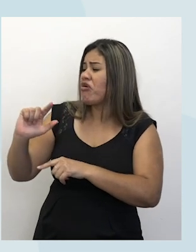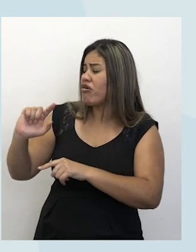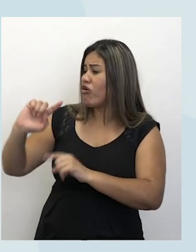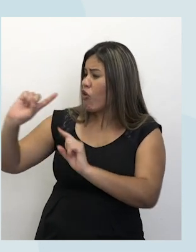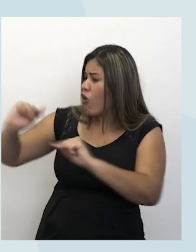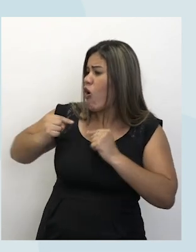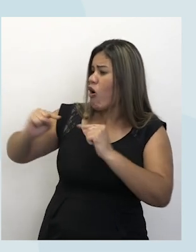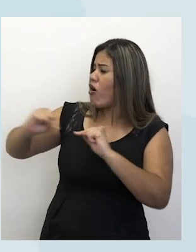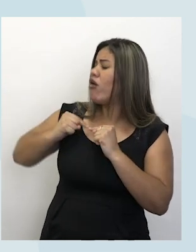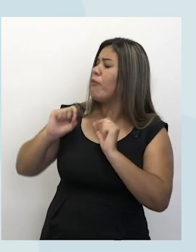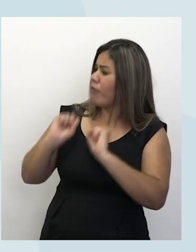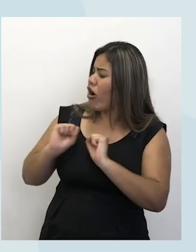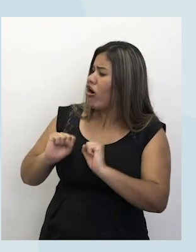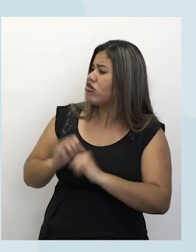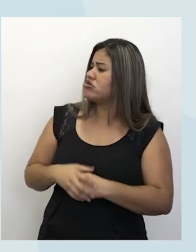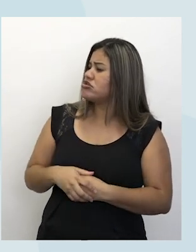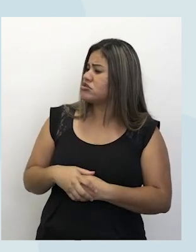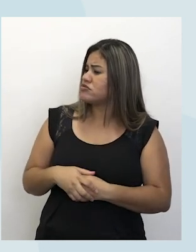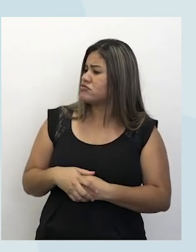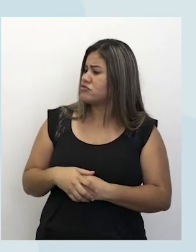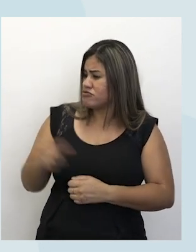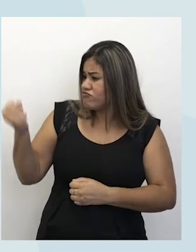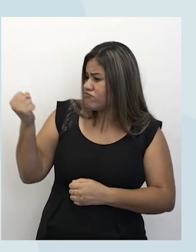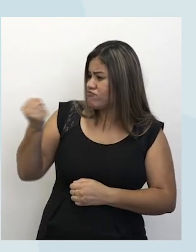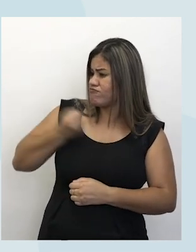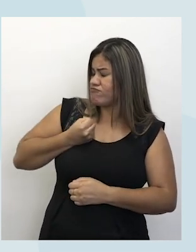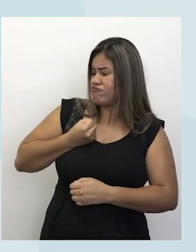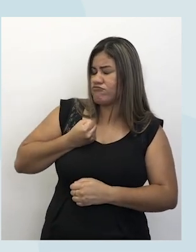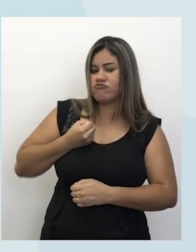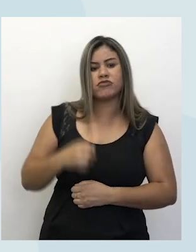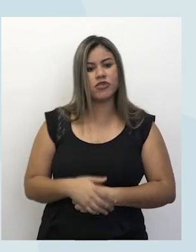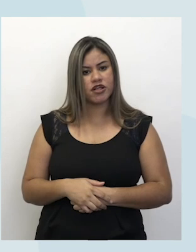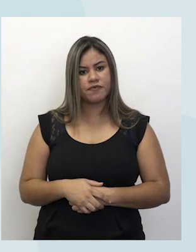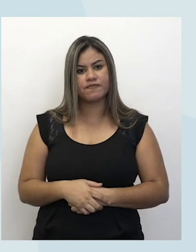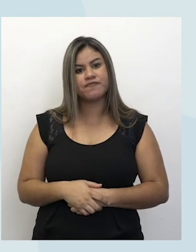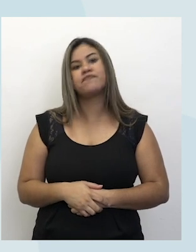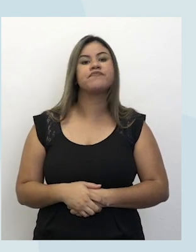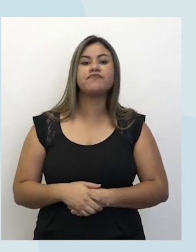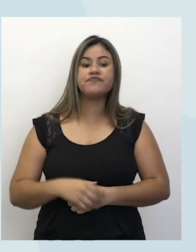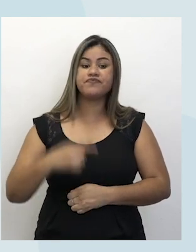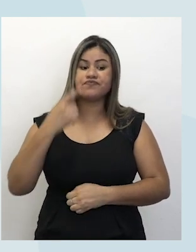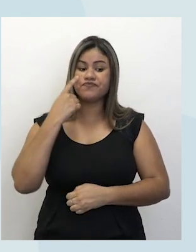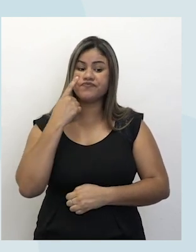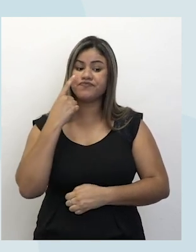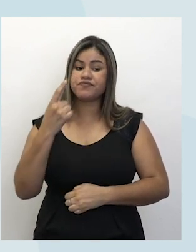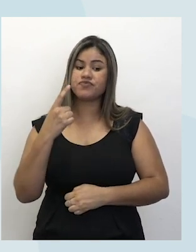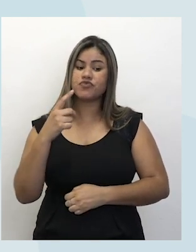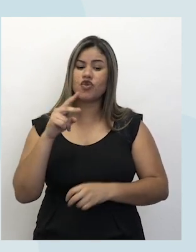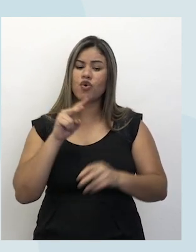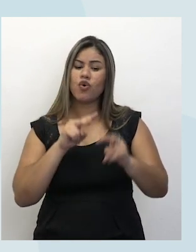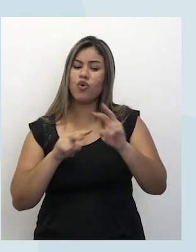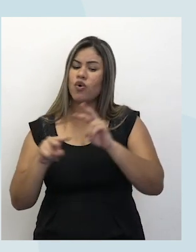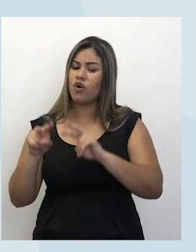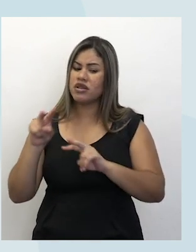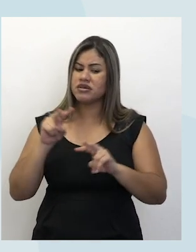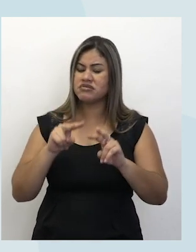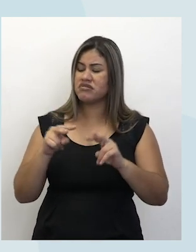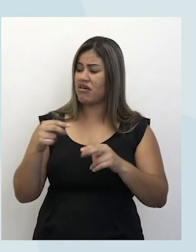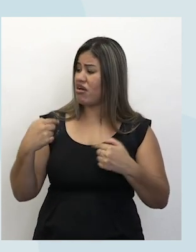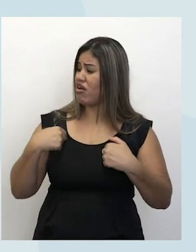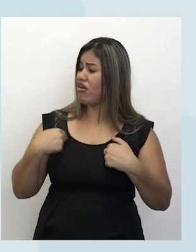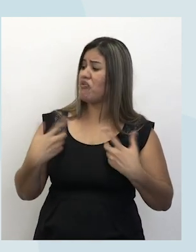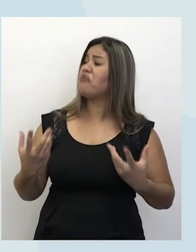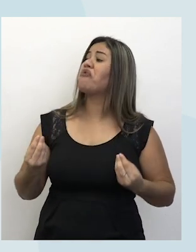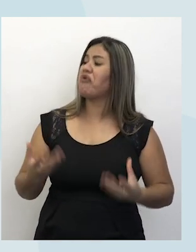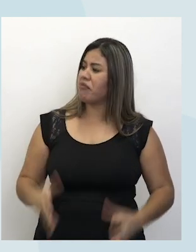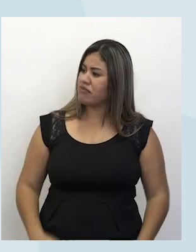mim de me matar e ele fala olhai de que esperanças me mantenho ele tá falando com o amor olha como eu